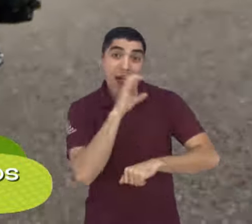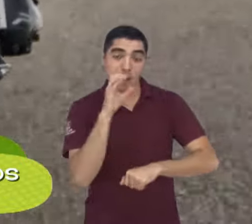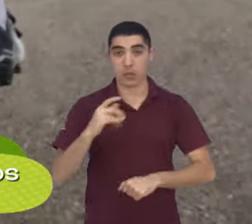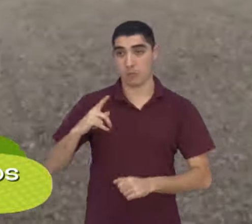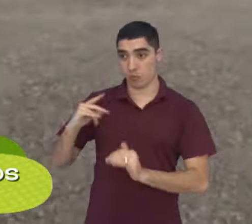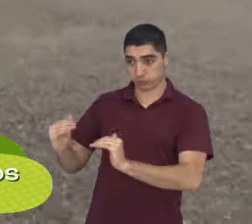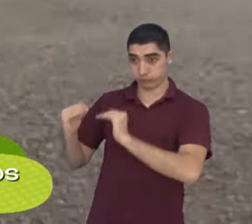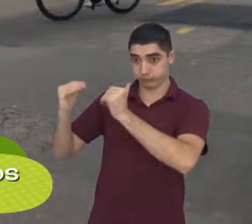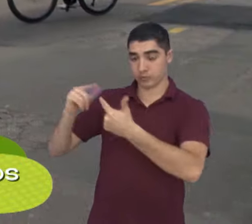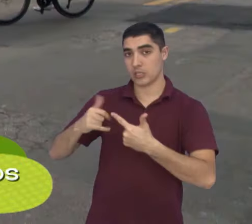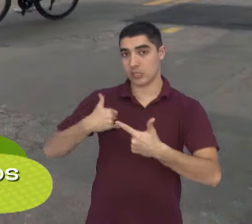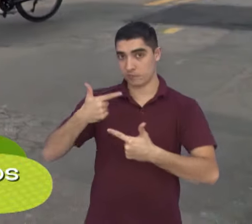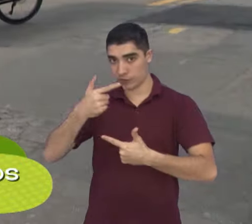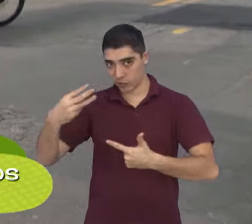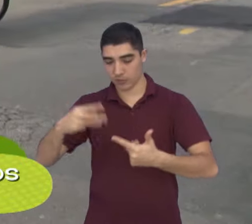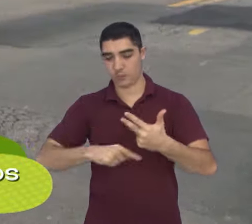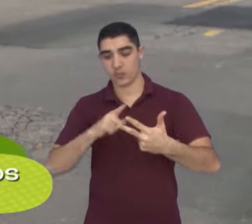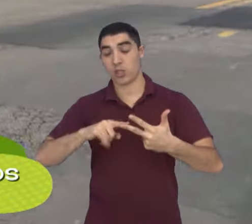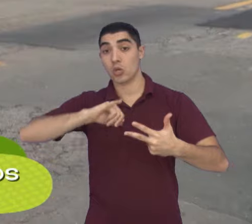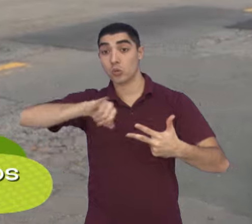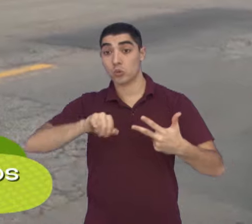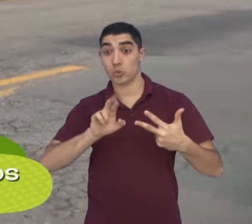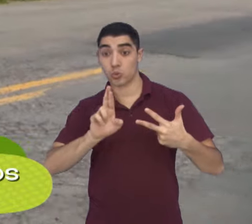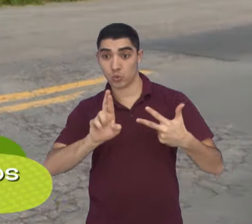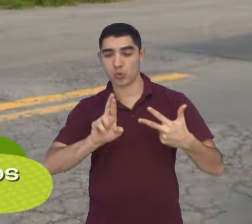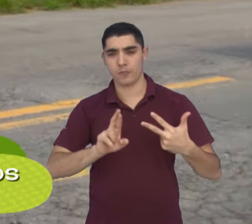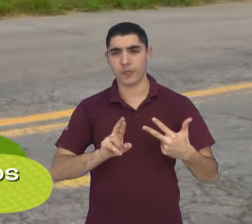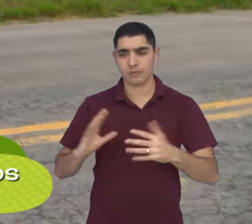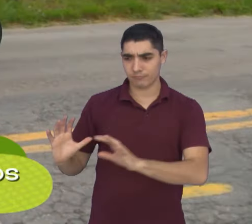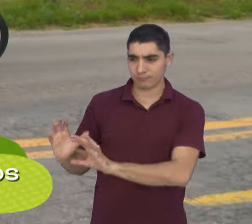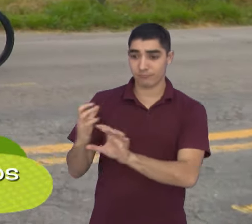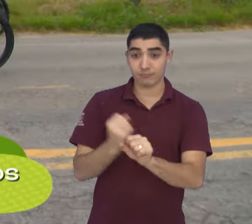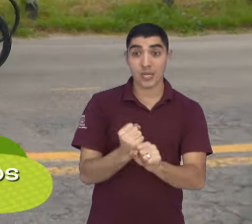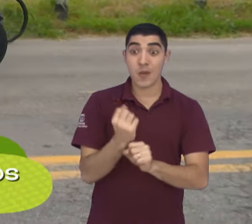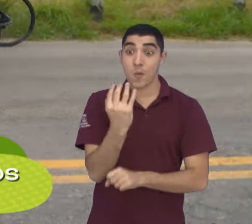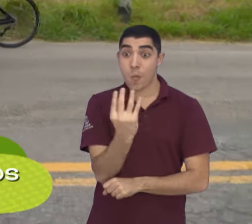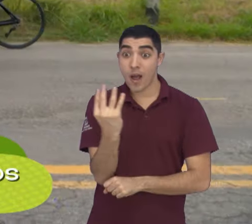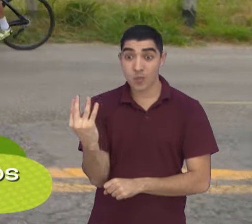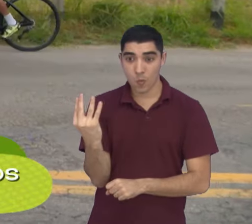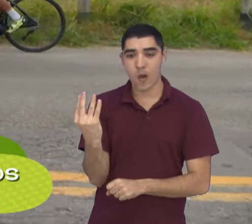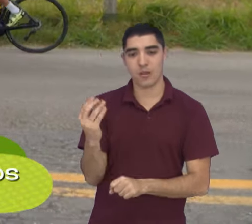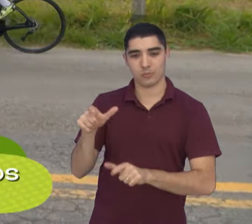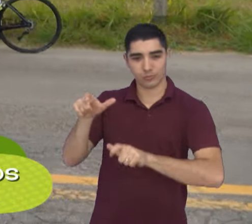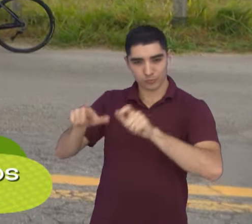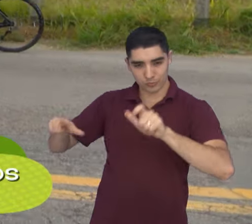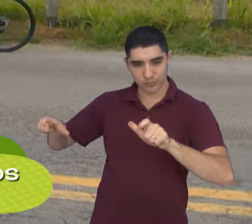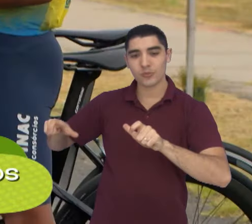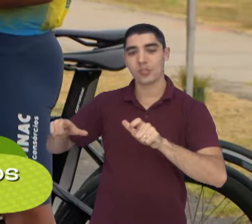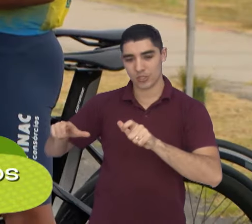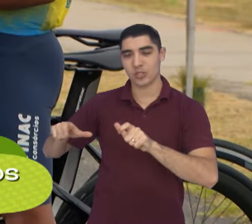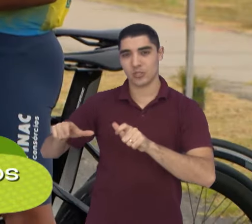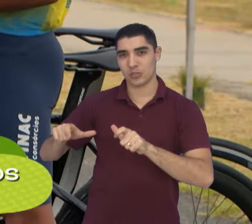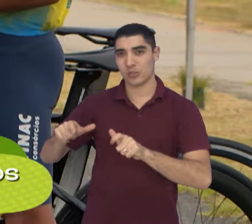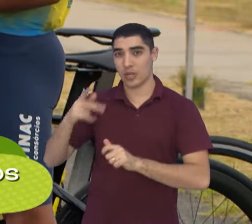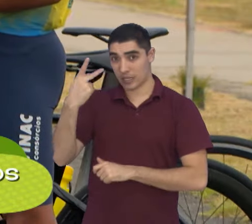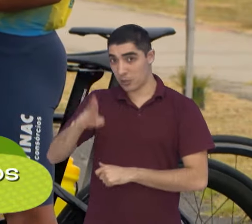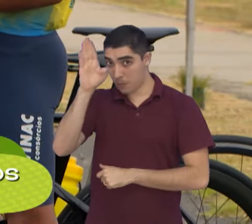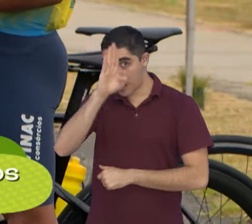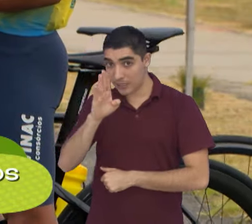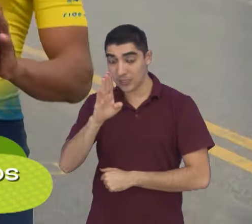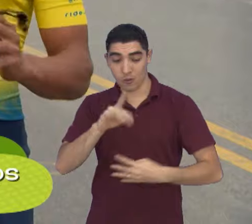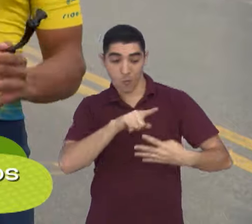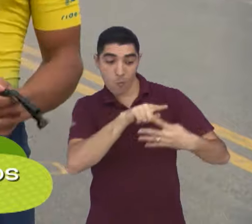Sub-23 e Júnior. E dos 44 atletas convocados para representar a seleção brasileira, 4 são de